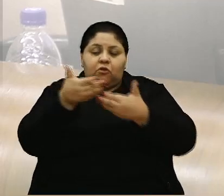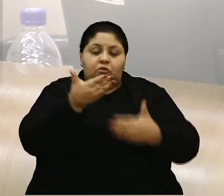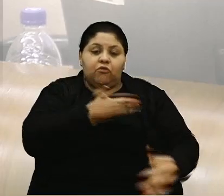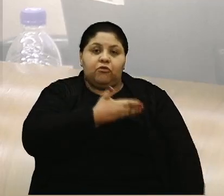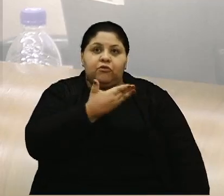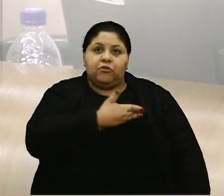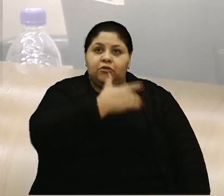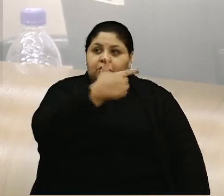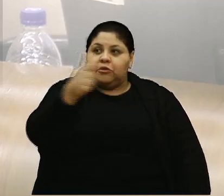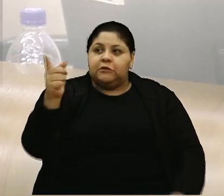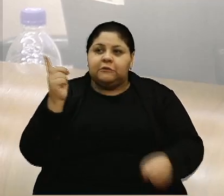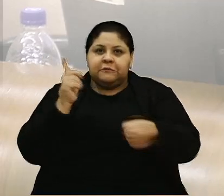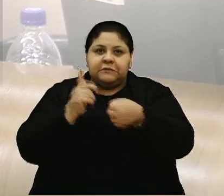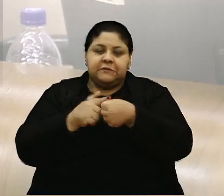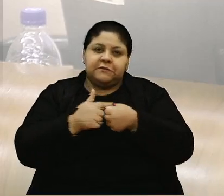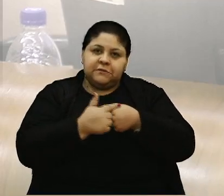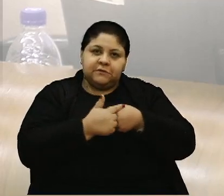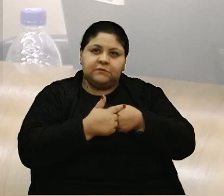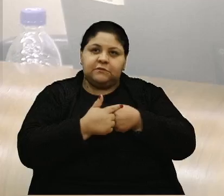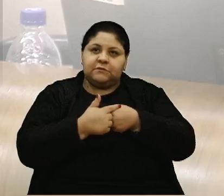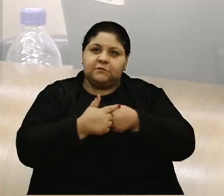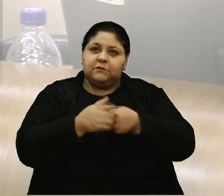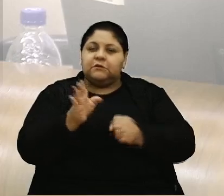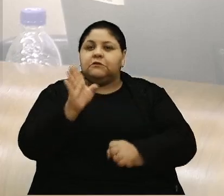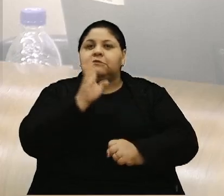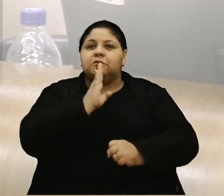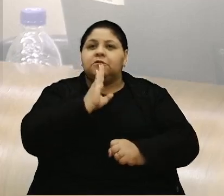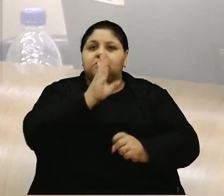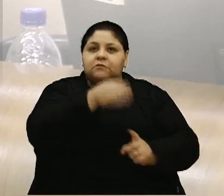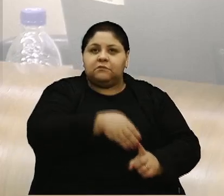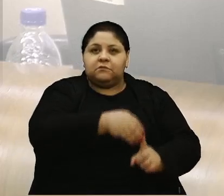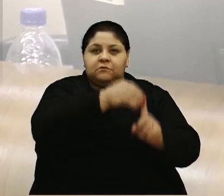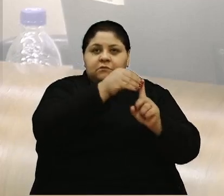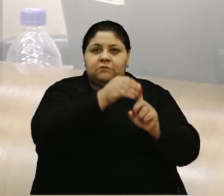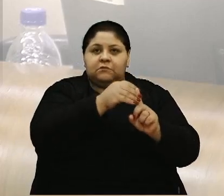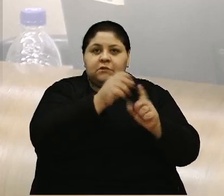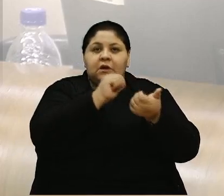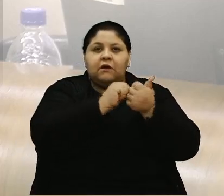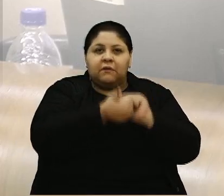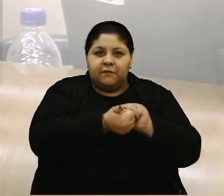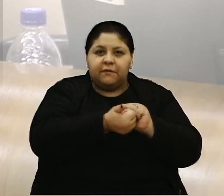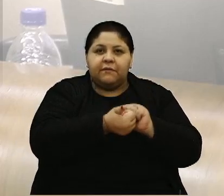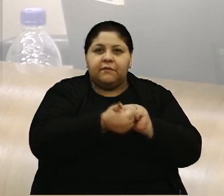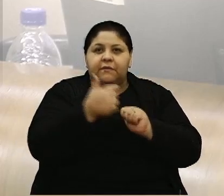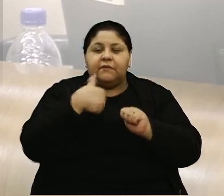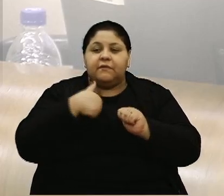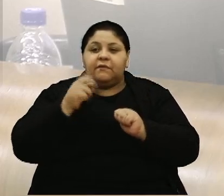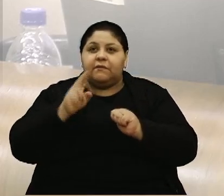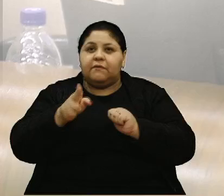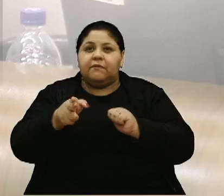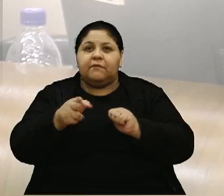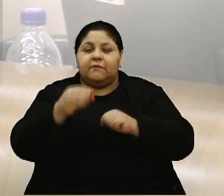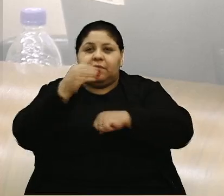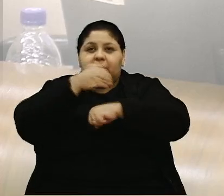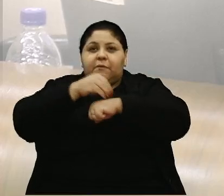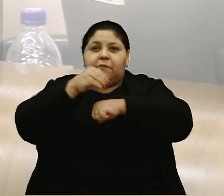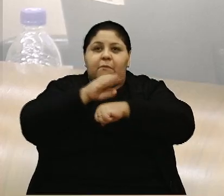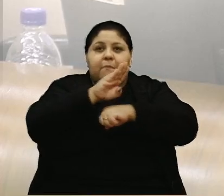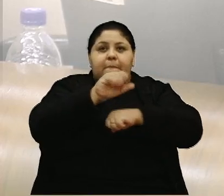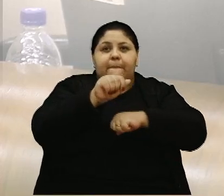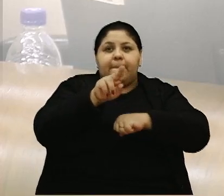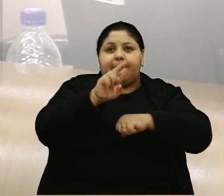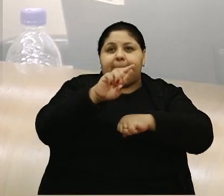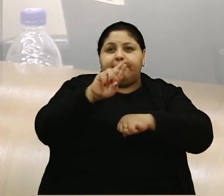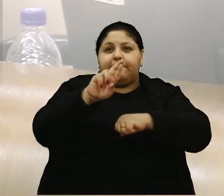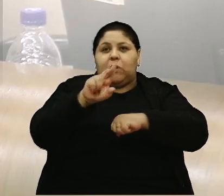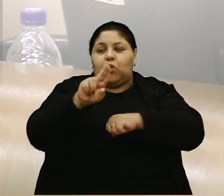de outras cidades para cá e eles vêm conhecer principalmente a questão esportiva, eu sempre indico o Bauru X. Quando eu levo